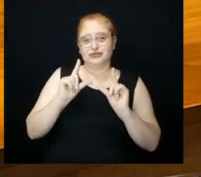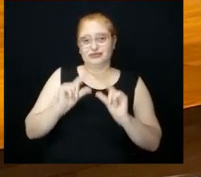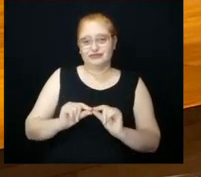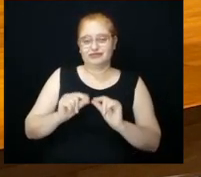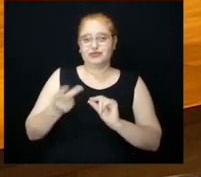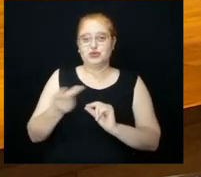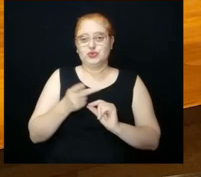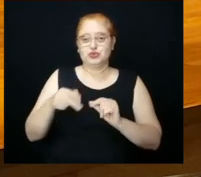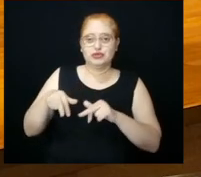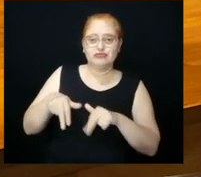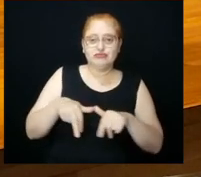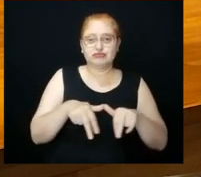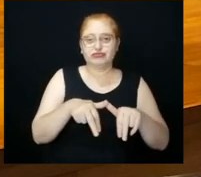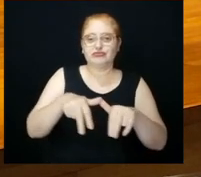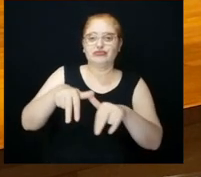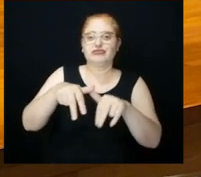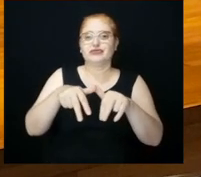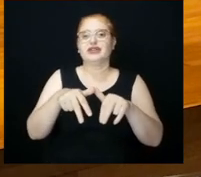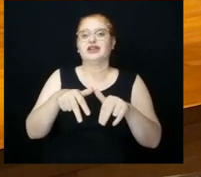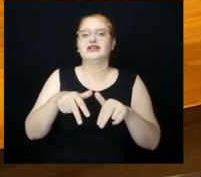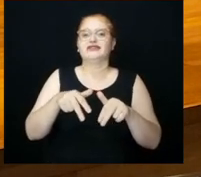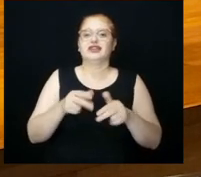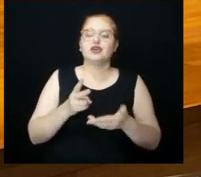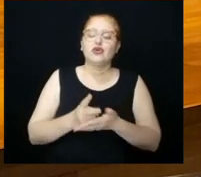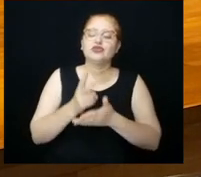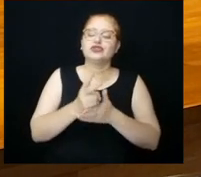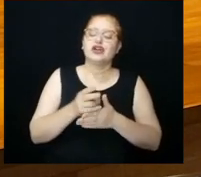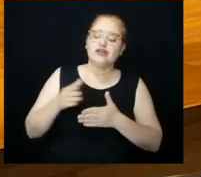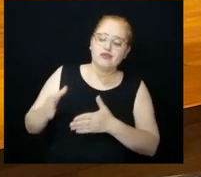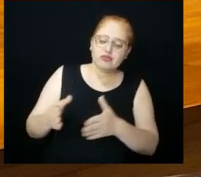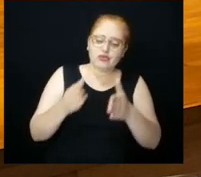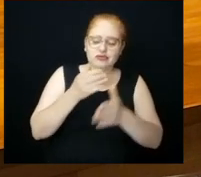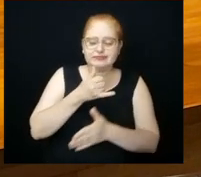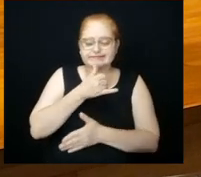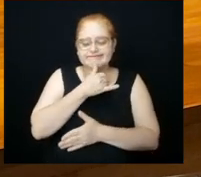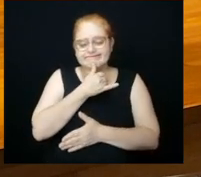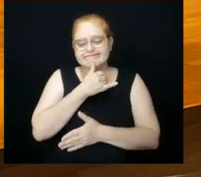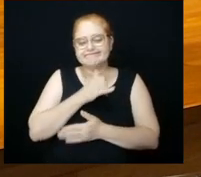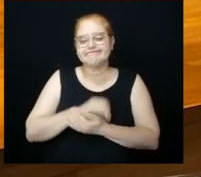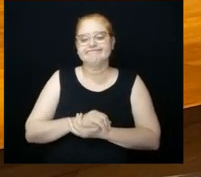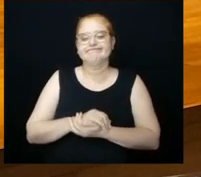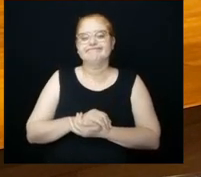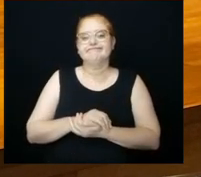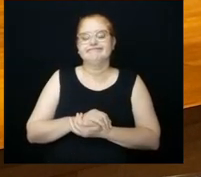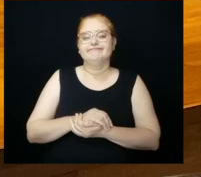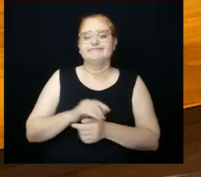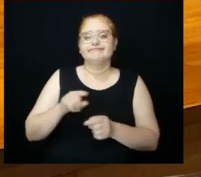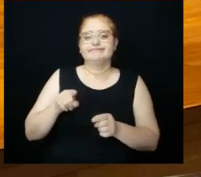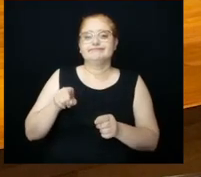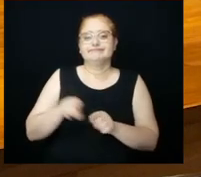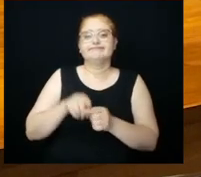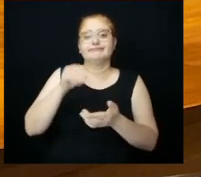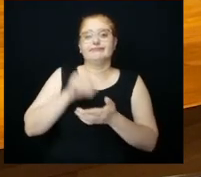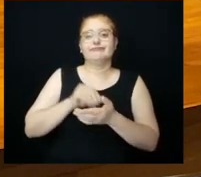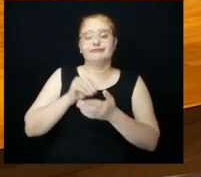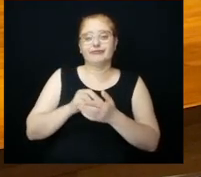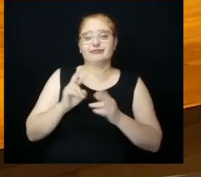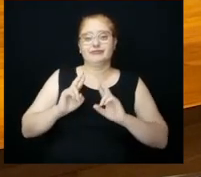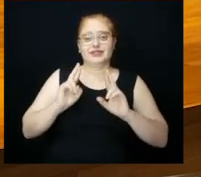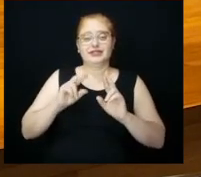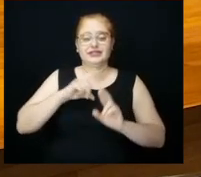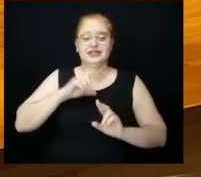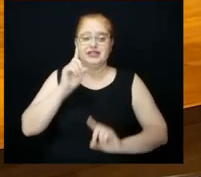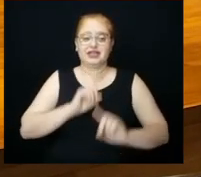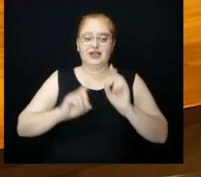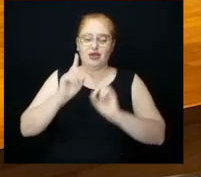dois caminheiros condiziam com a estrada, murchos e desesperançados. Ali, então, tem algumas palavras